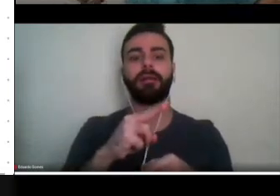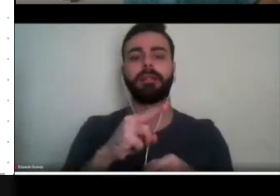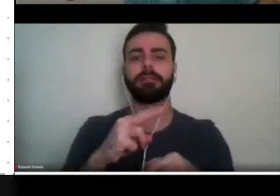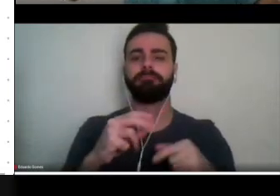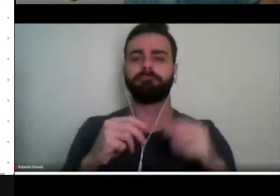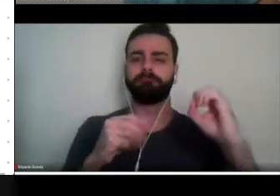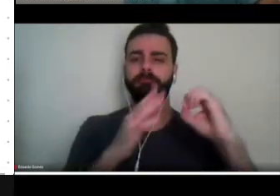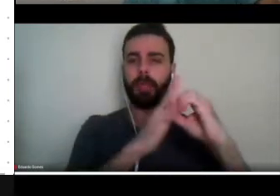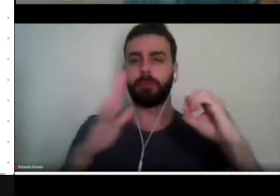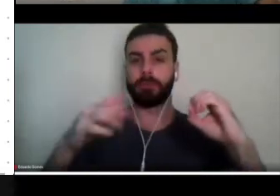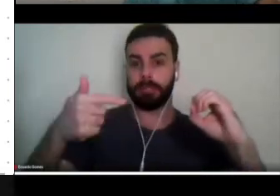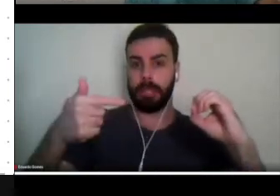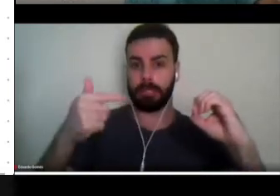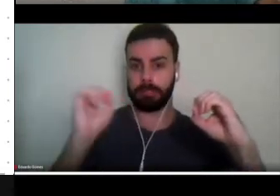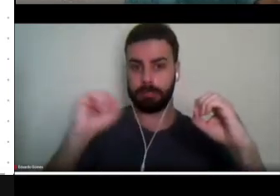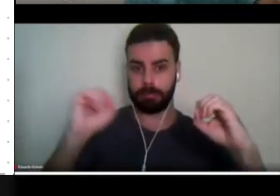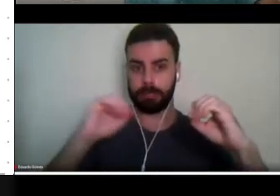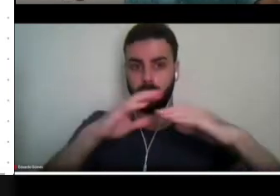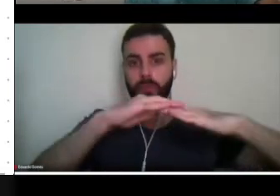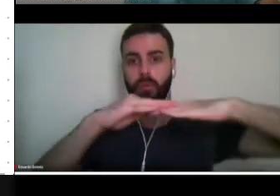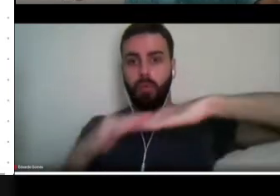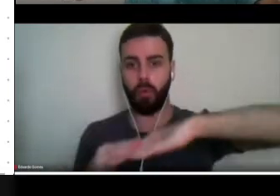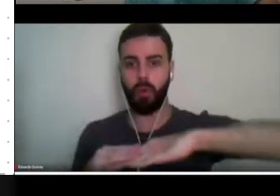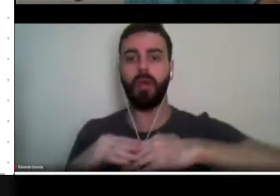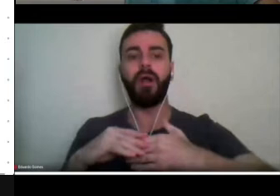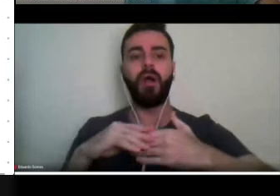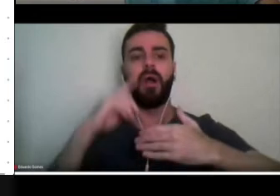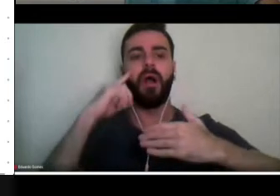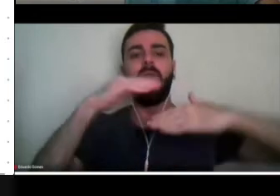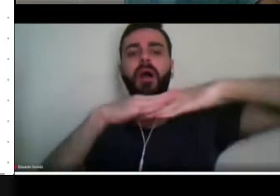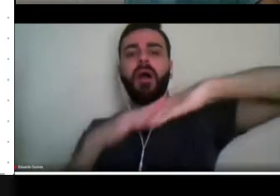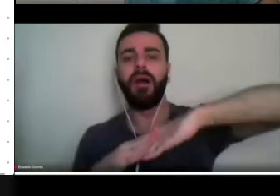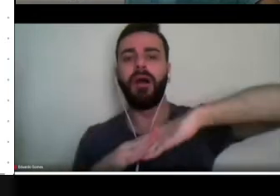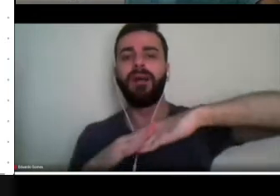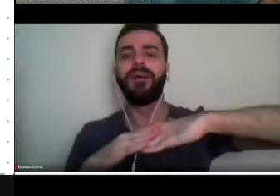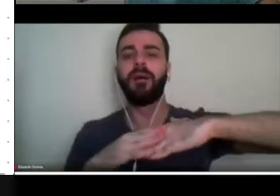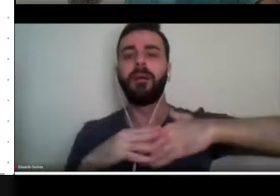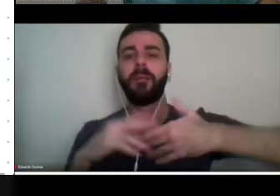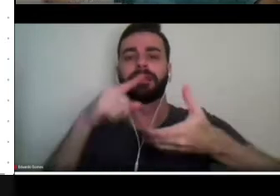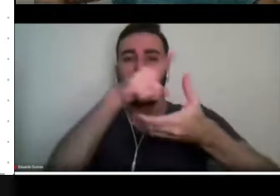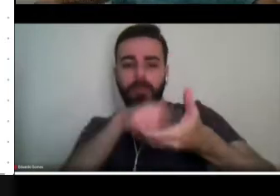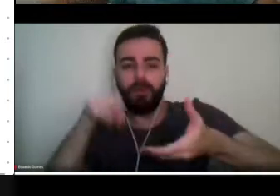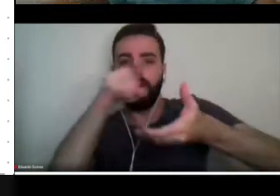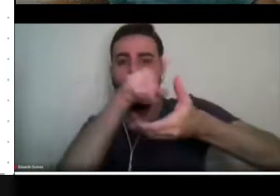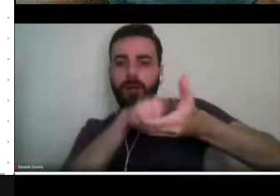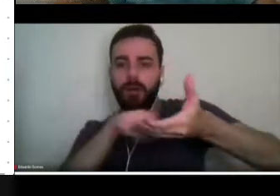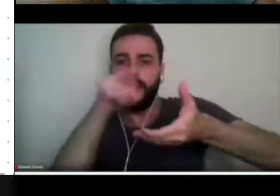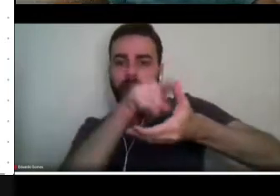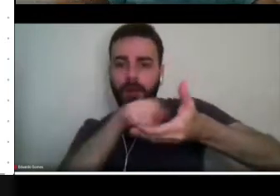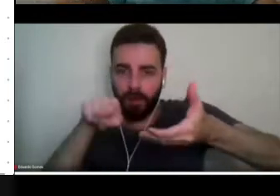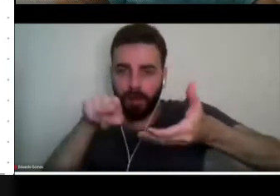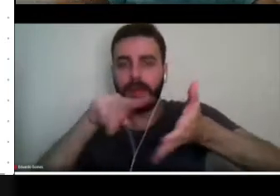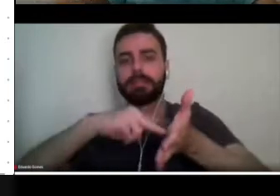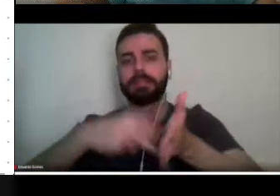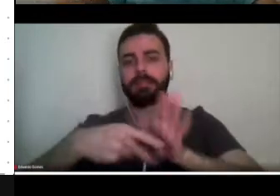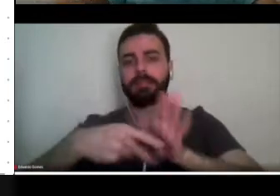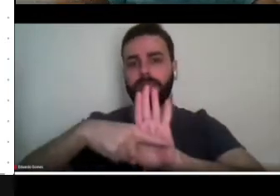baixo. Então, a aceleração é negativa. Então, aqui, ó, né, até 7 segundos,